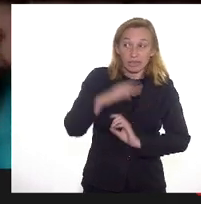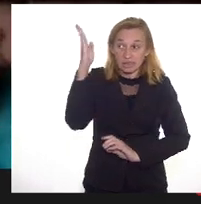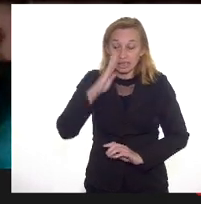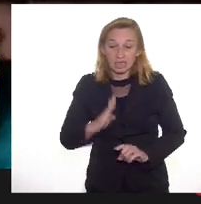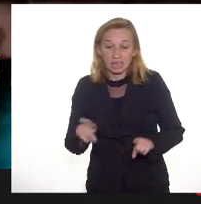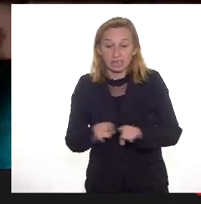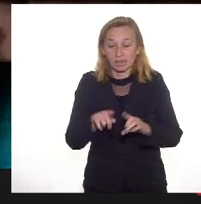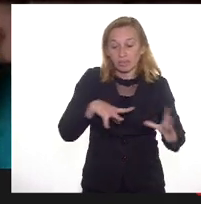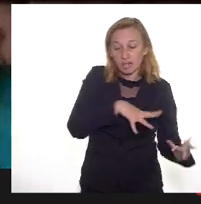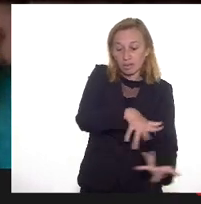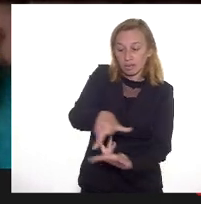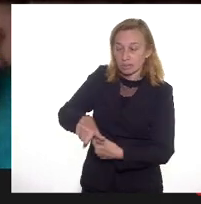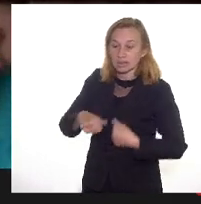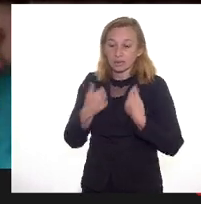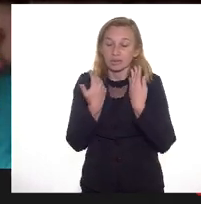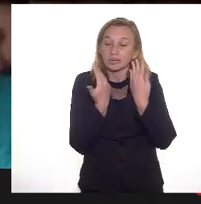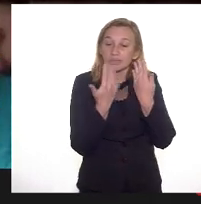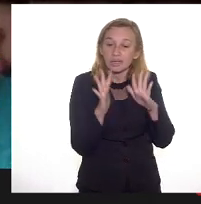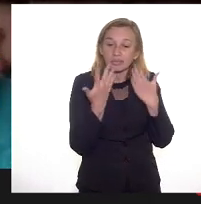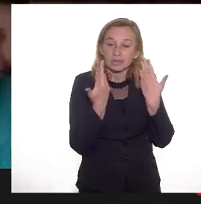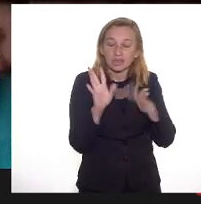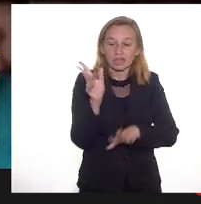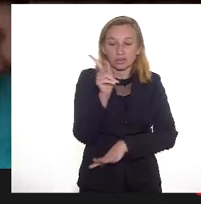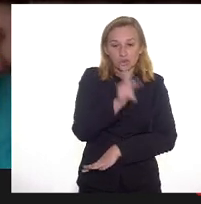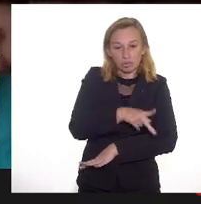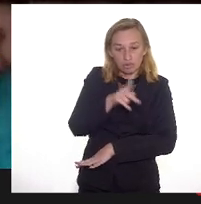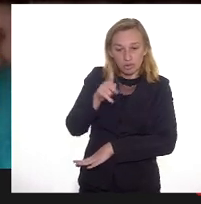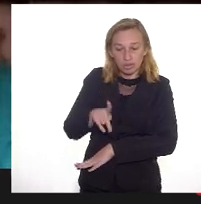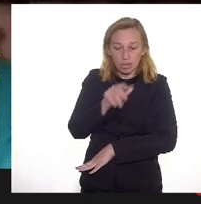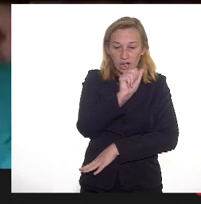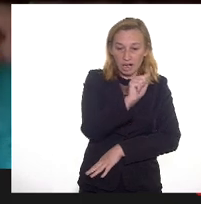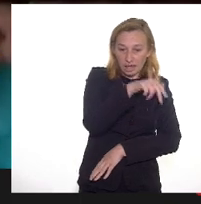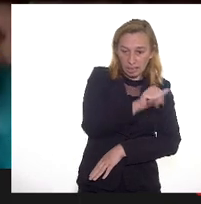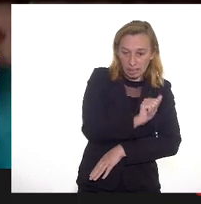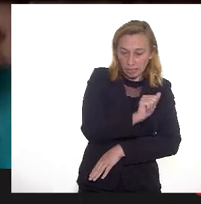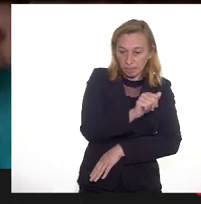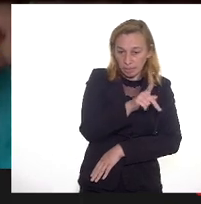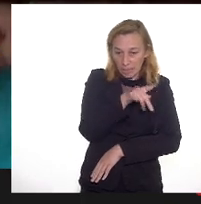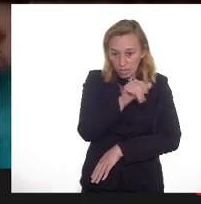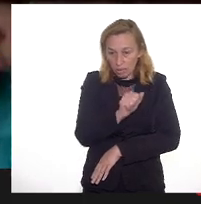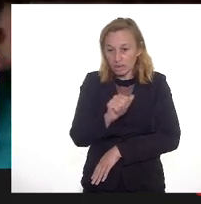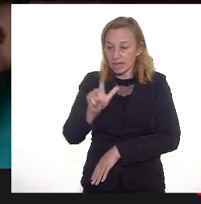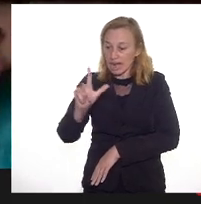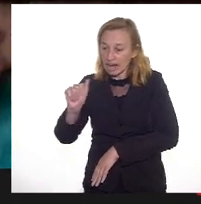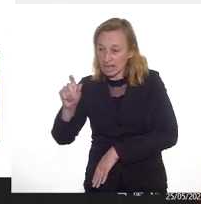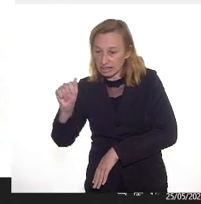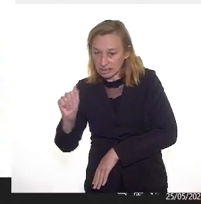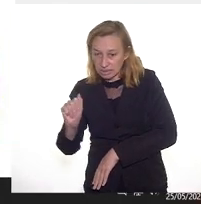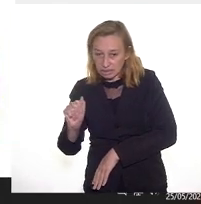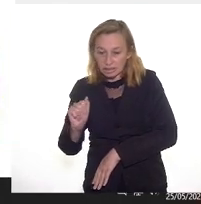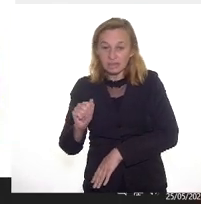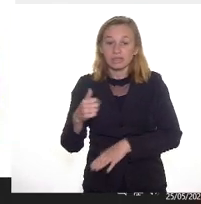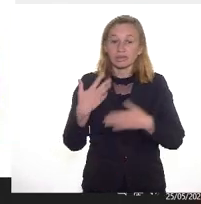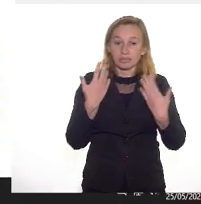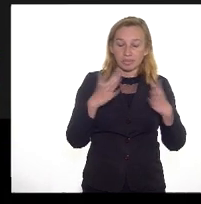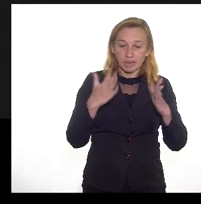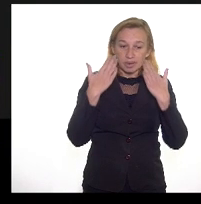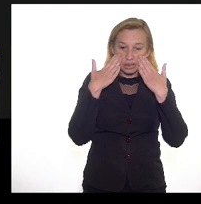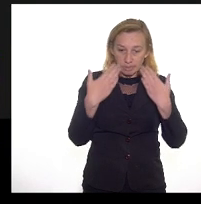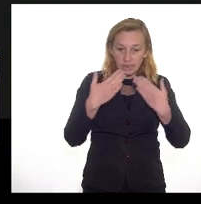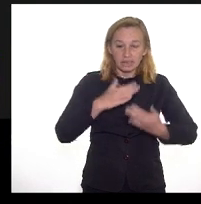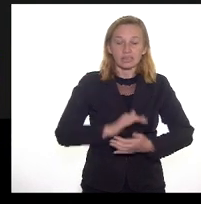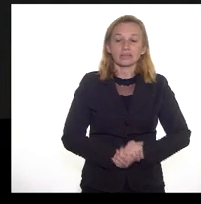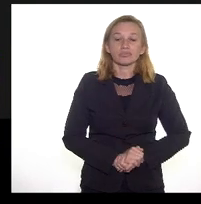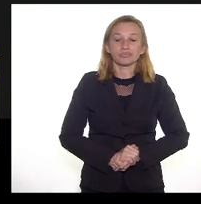Quero saudar as professoras doutoras Ana Paula Miranda, doutora Lana Lage, pela sua brilhante exposição.